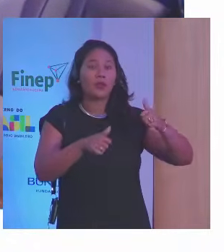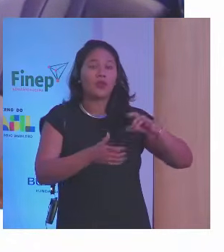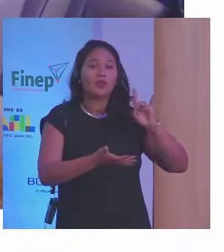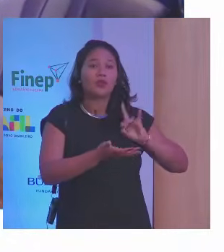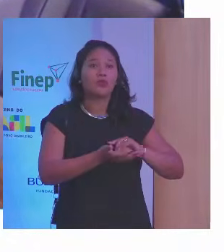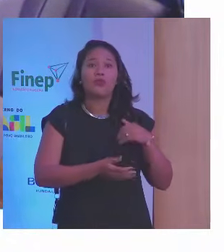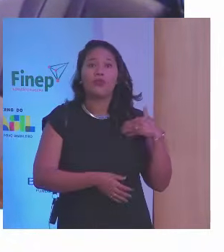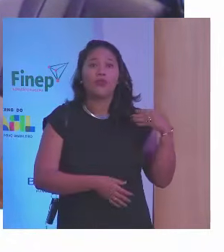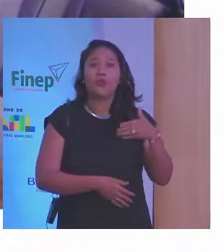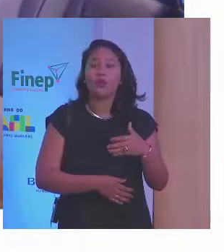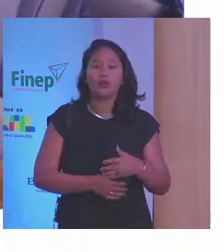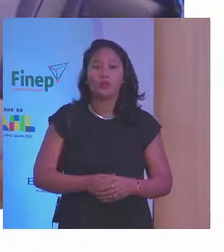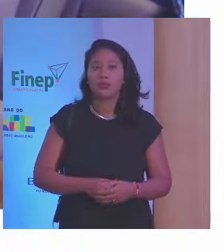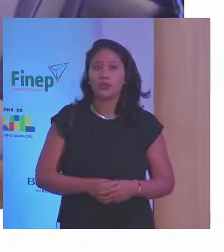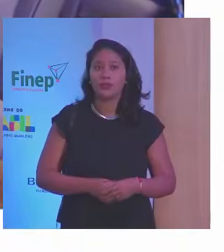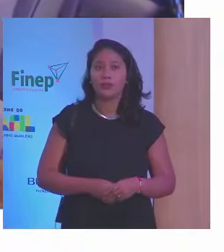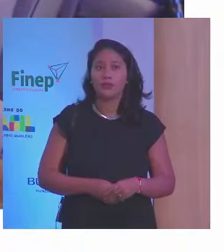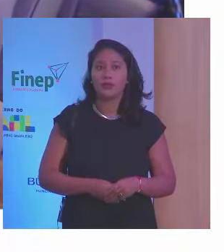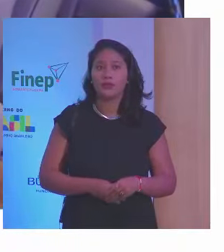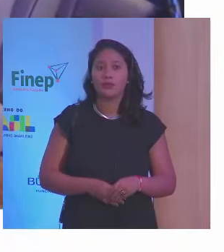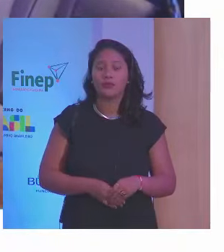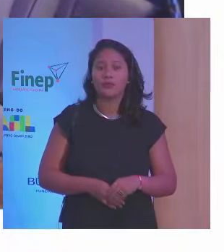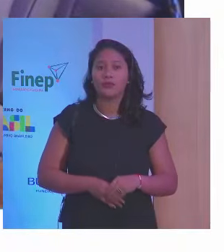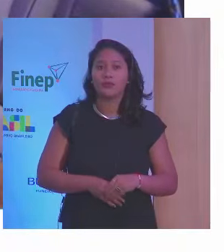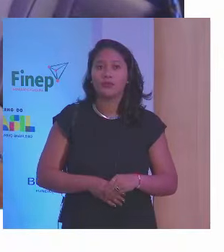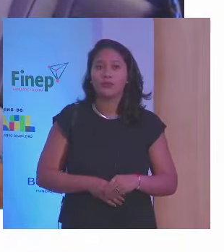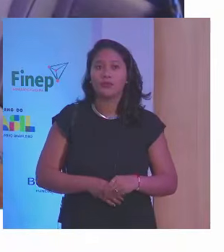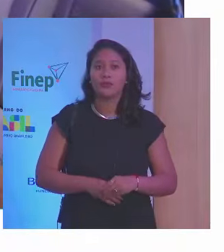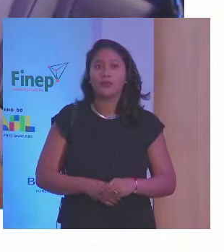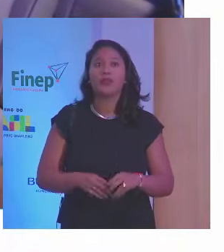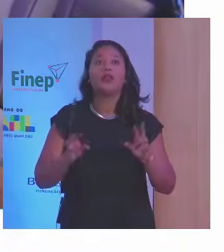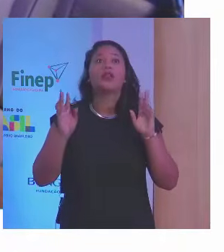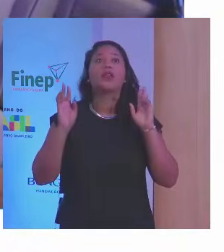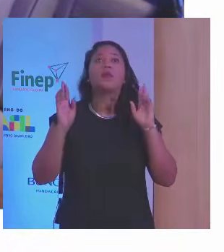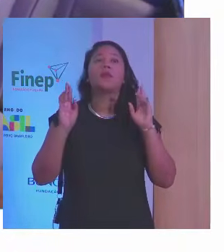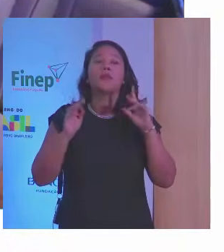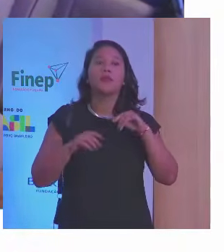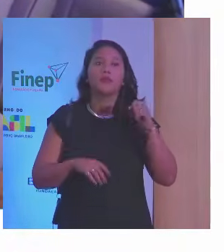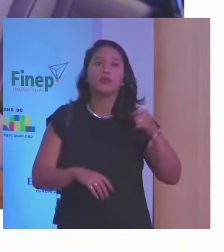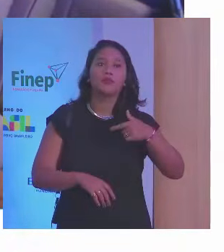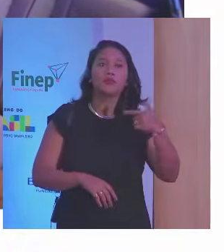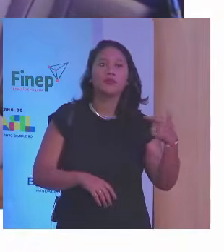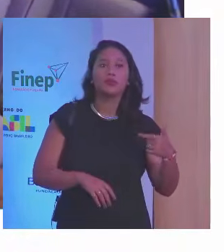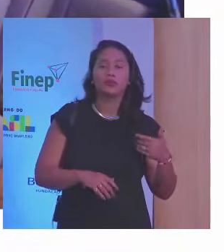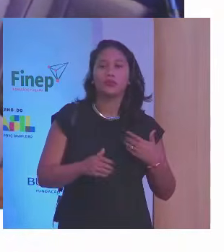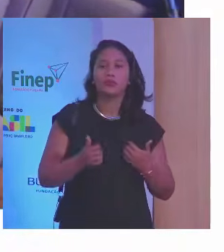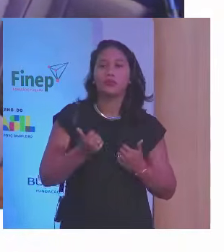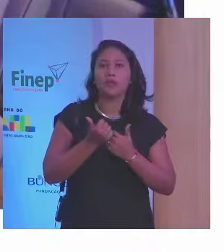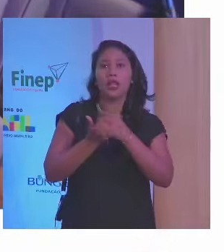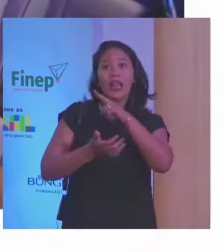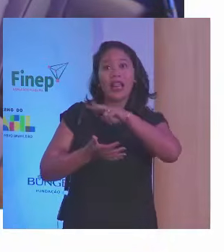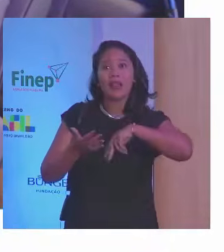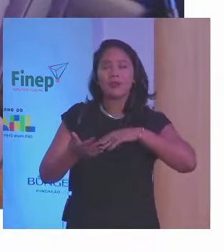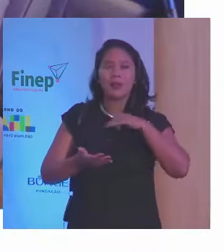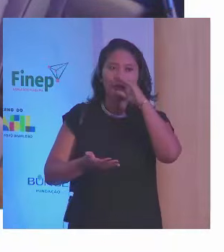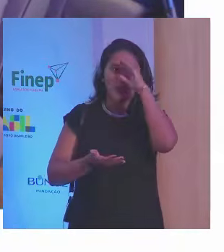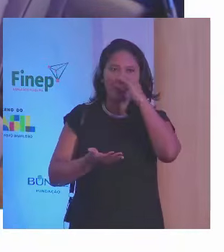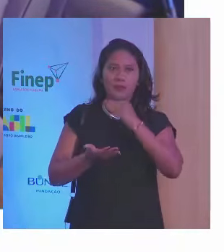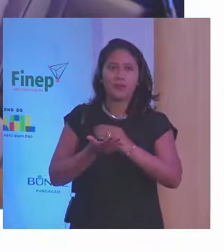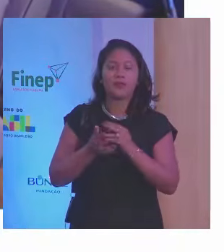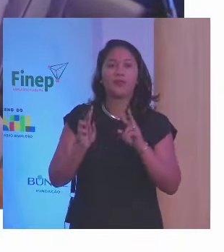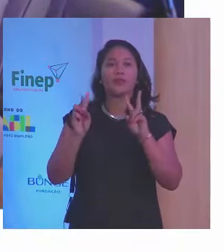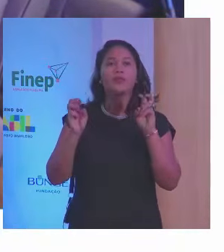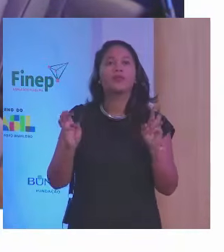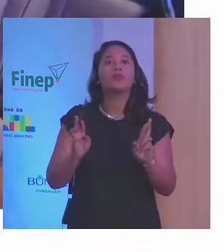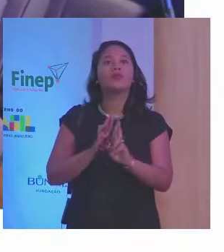foi. Ainda bem que os suplentes foram. E esses, sim, leram a minha tese. A minha tese foi sobre